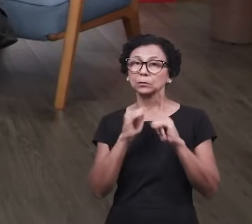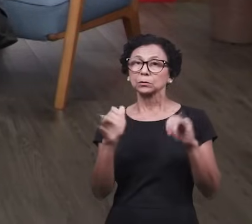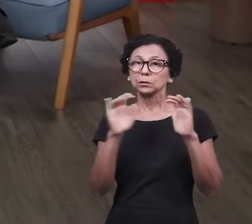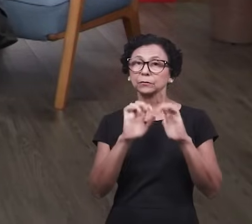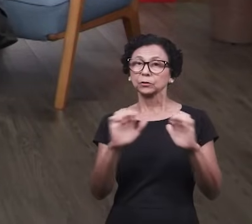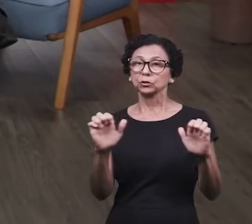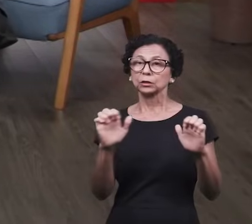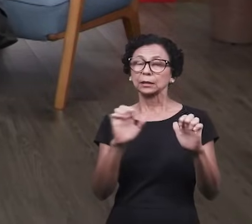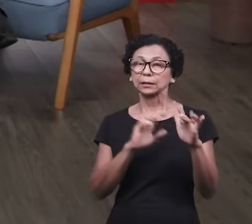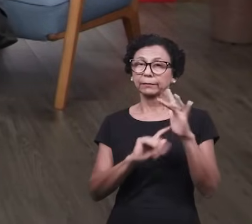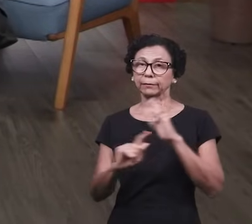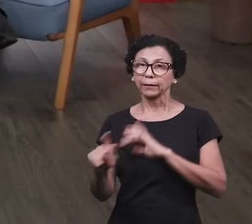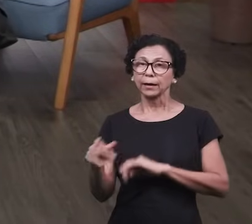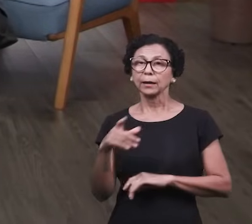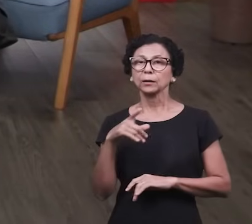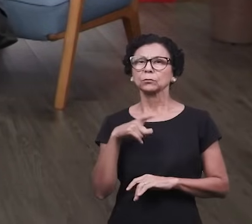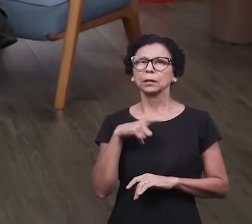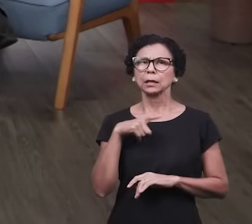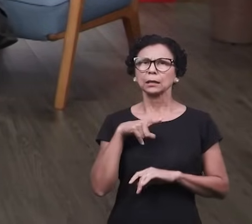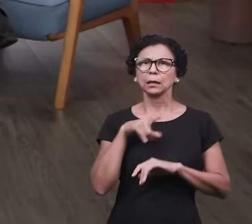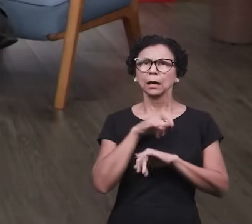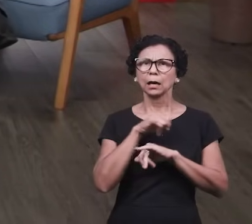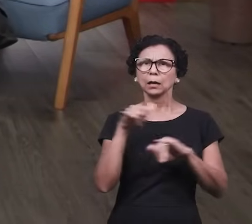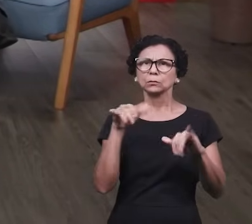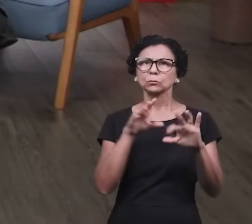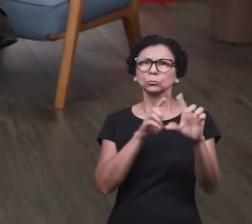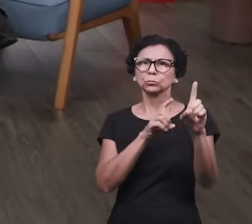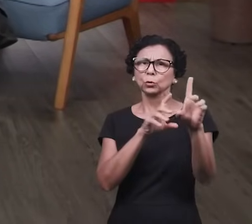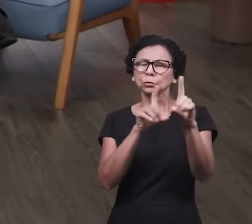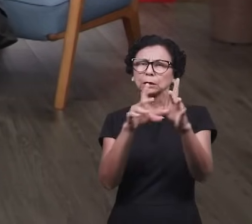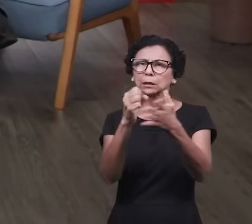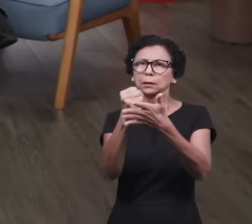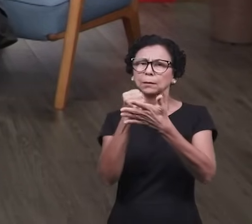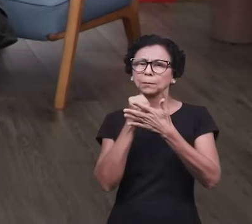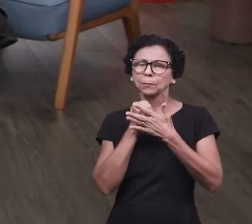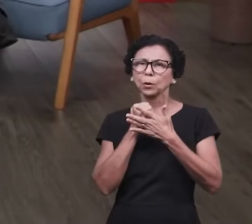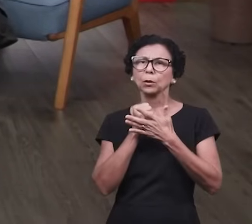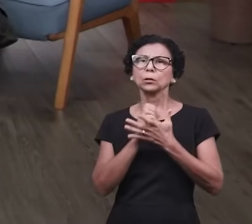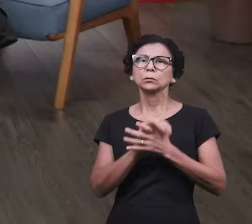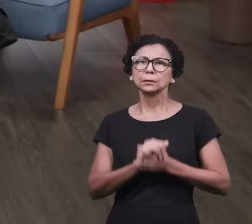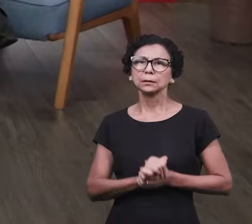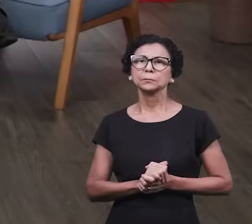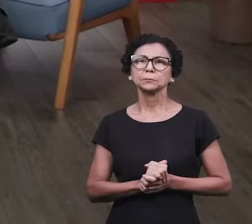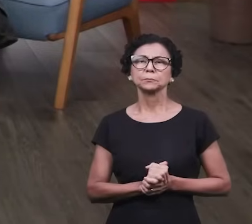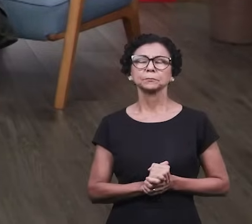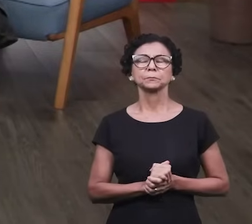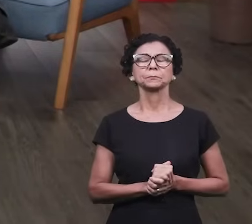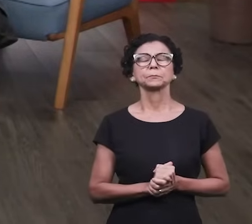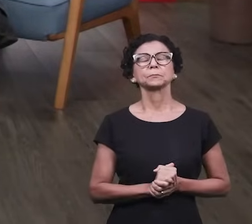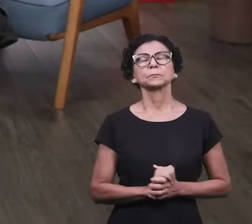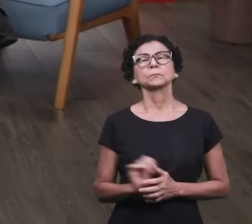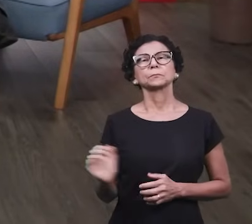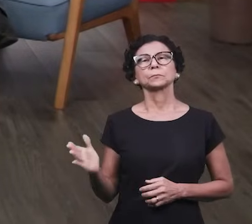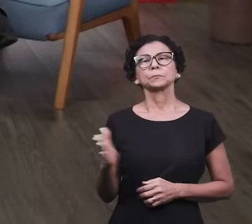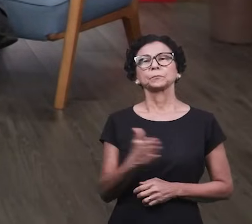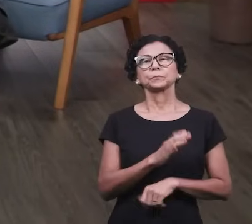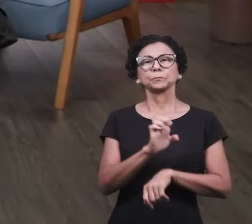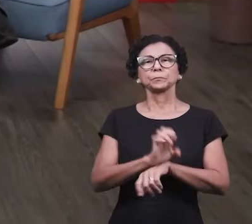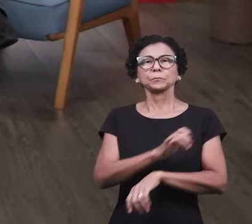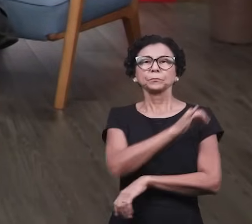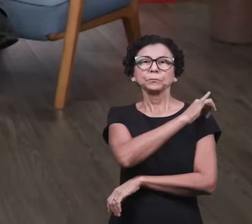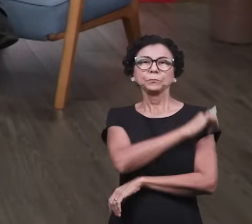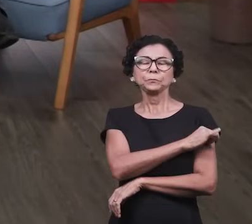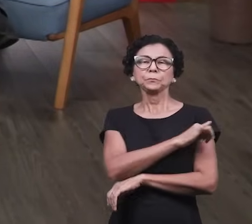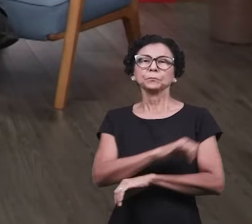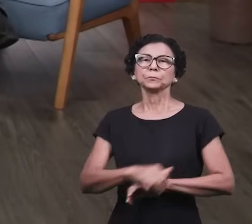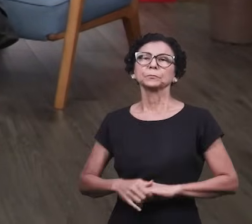como professora. Amém. No trabalho de senhora. Isso é uma bênção, né? Amém. Glórias ao nome Glória a do Senhor. Jesus. Uma outra participação veio do Rio de Janeiro,